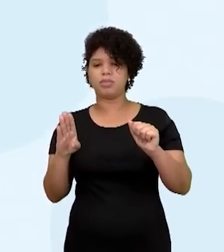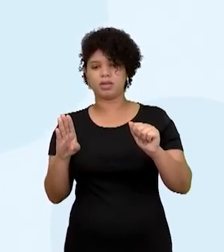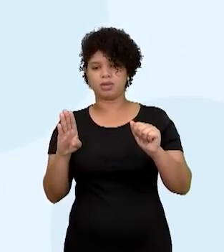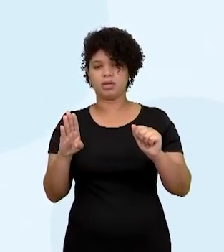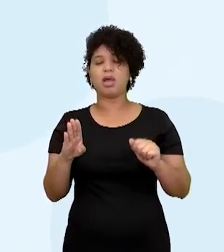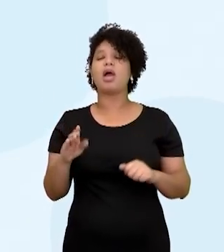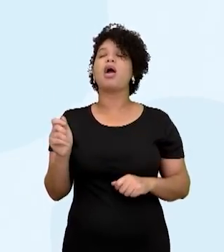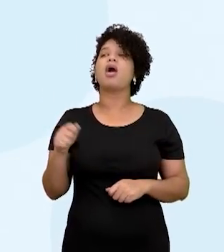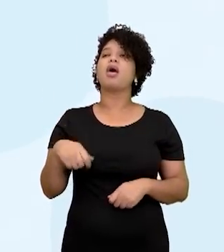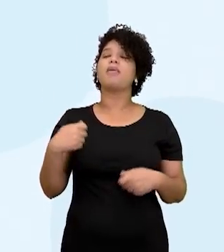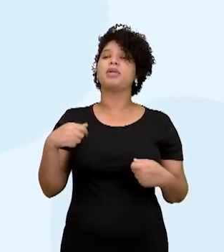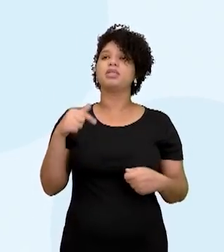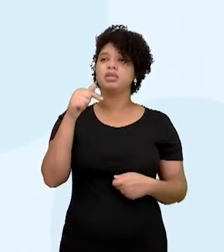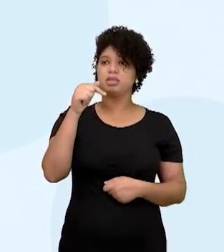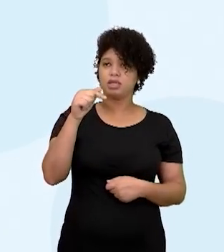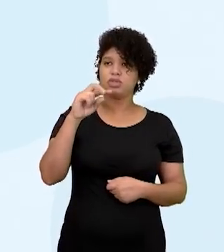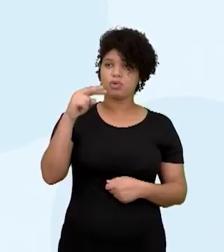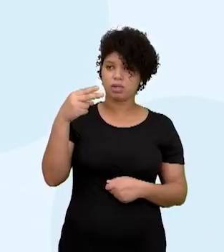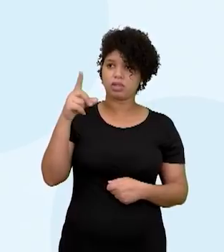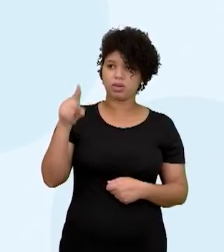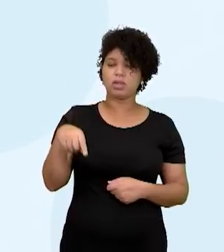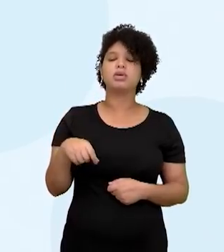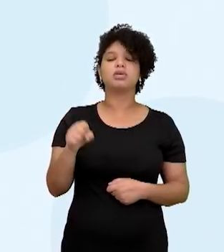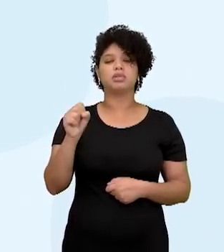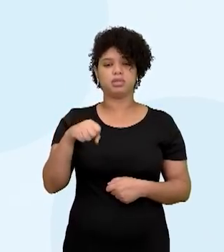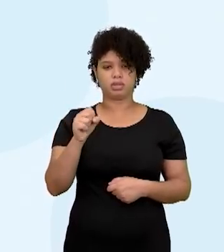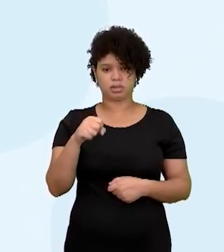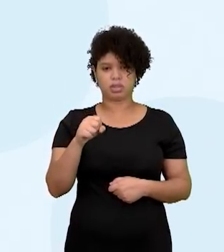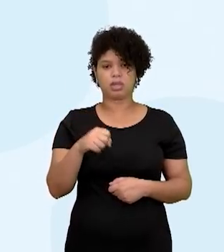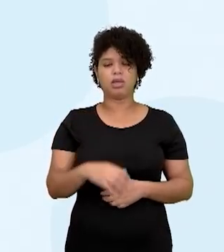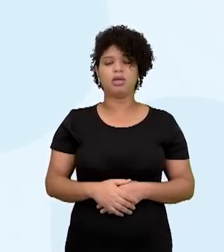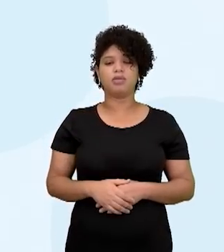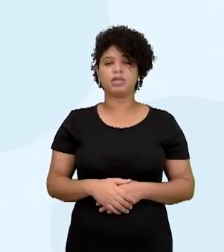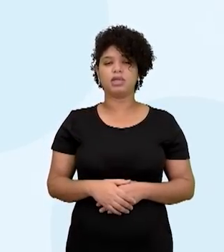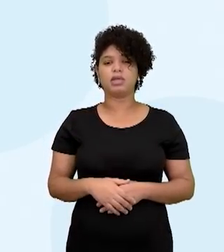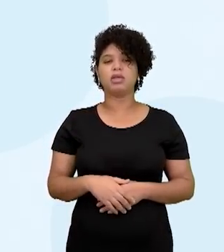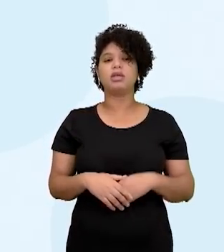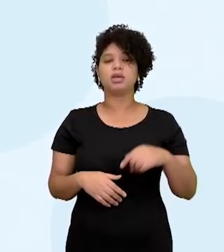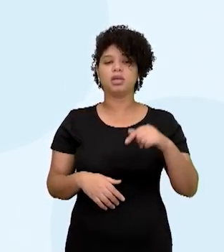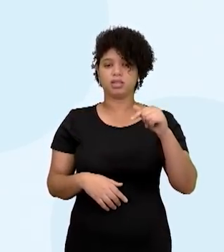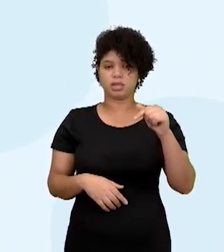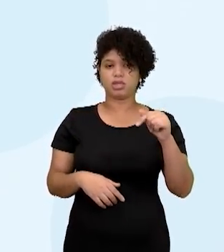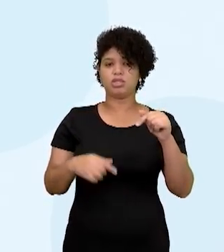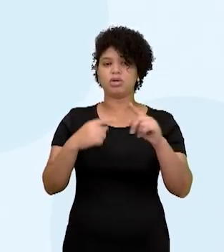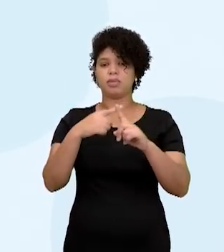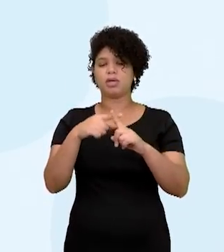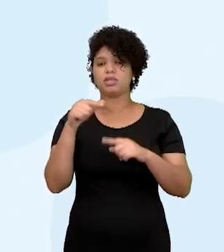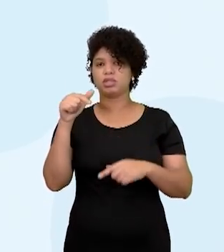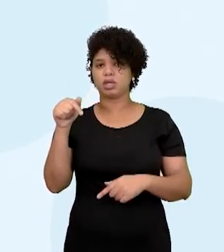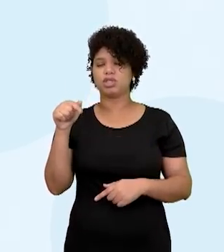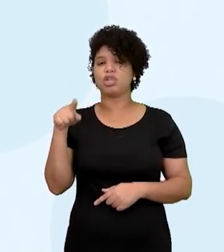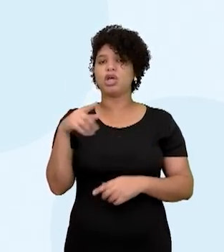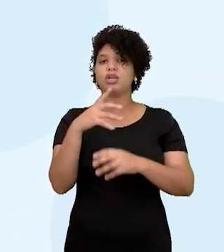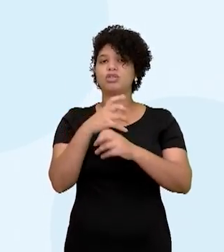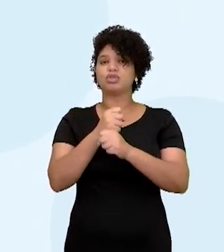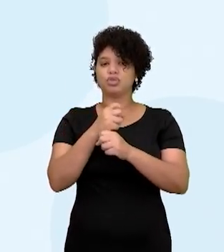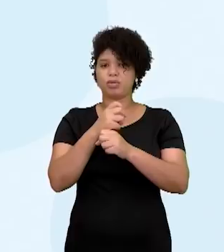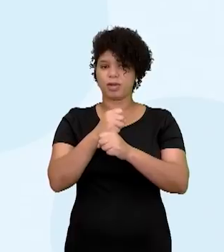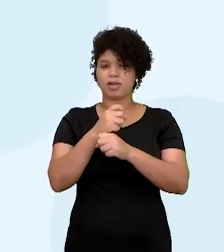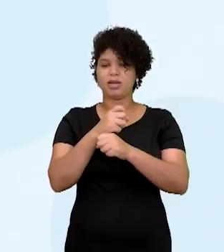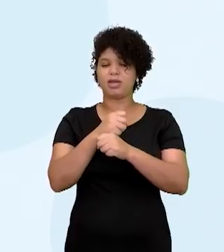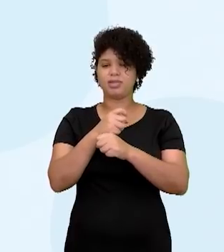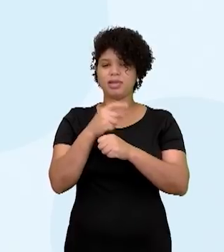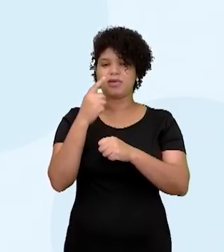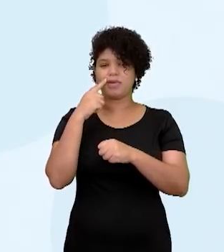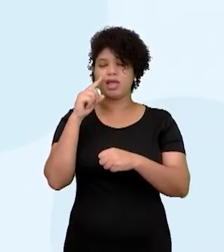eu vou ter que colocar 7 ao quadrado? Então, no enunciado, quando ele falou adicione um monômio, o que eu estou fazendo é somando alguém